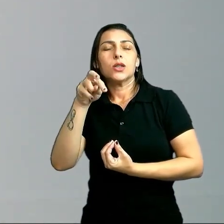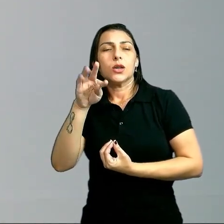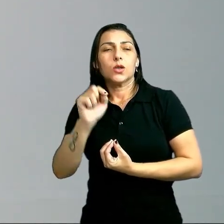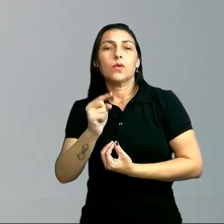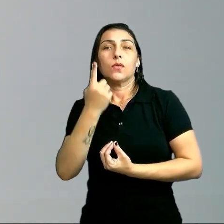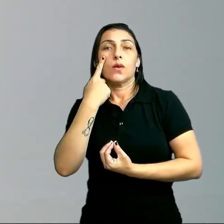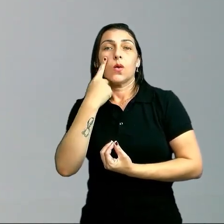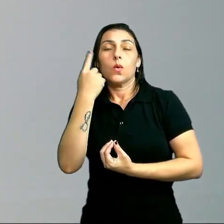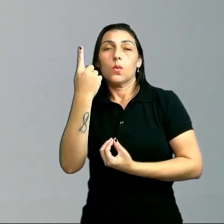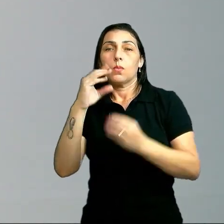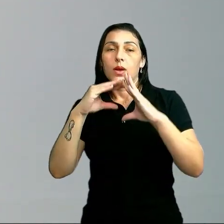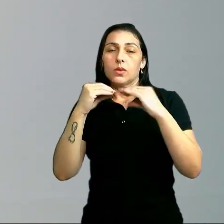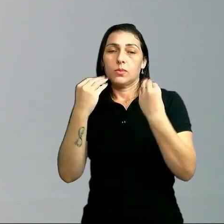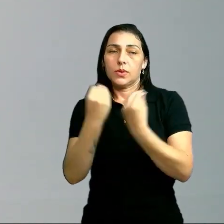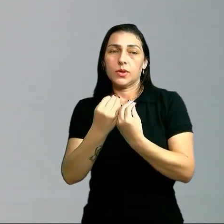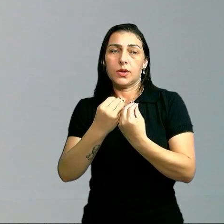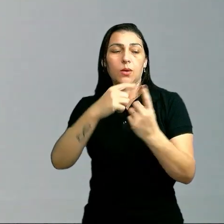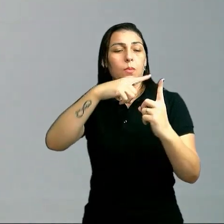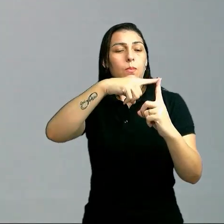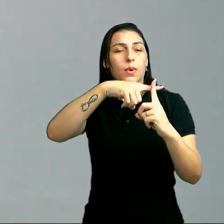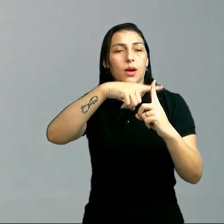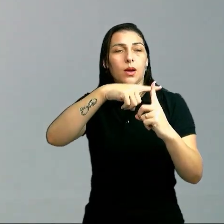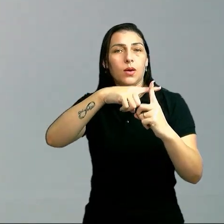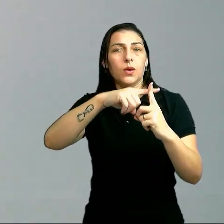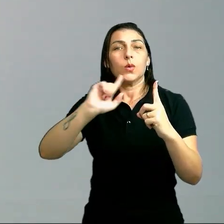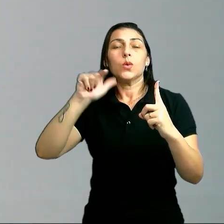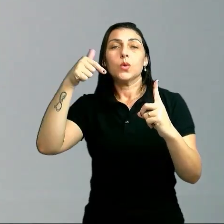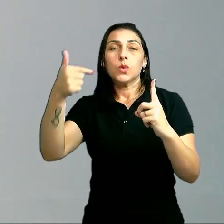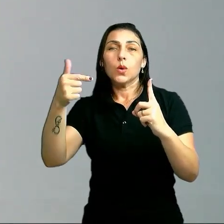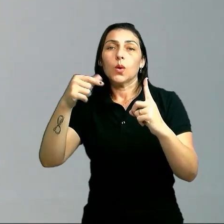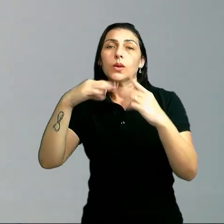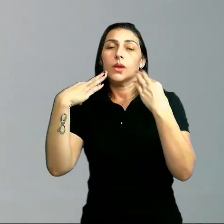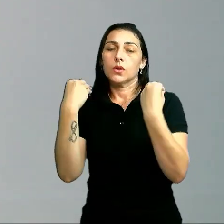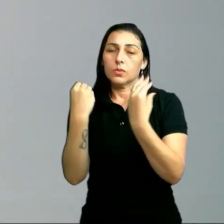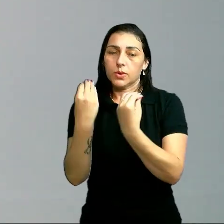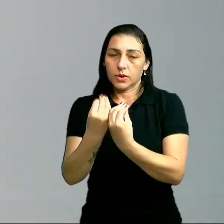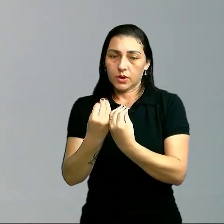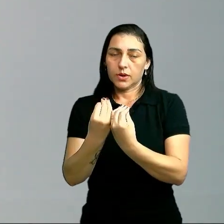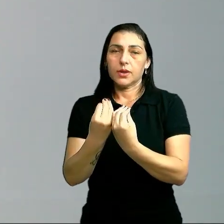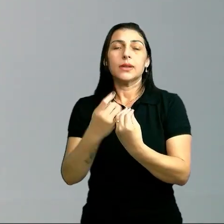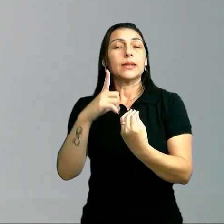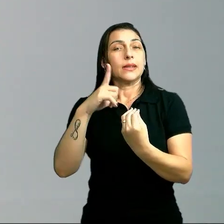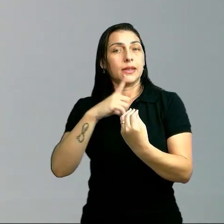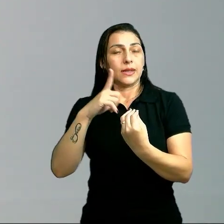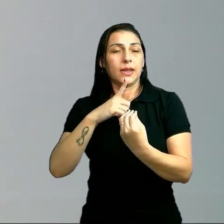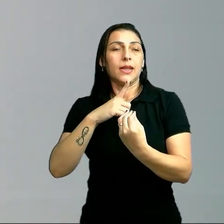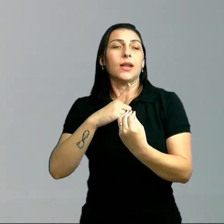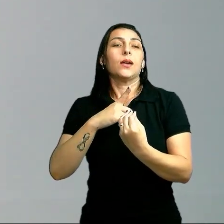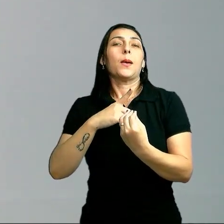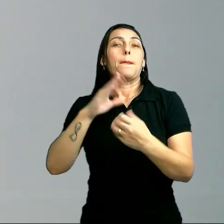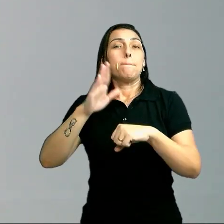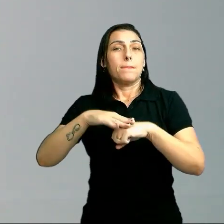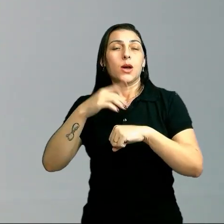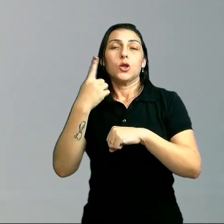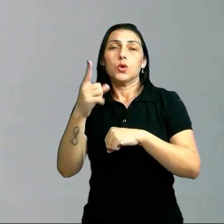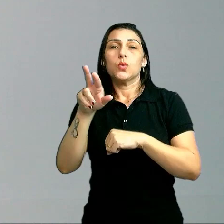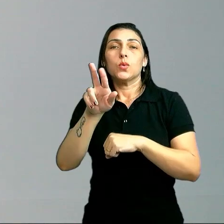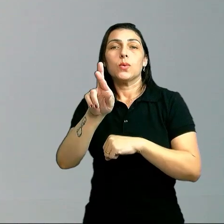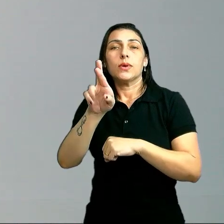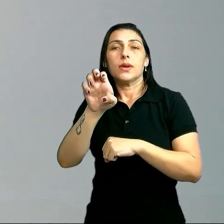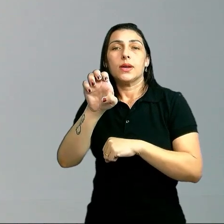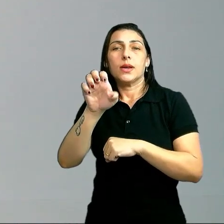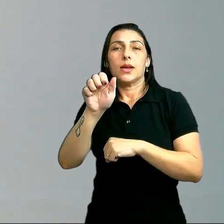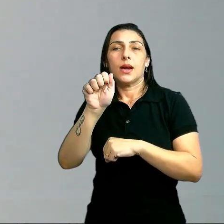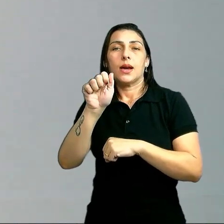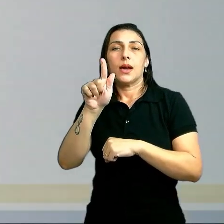uma substância, depois o sinalzinho de mais, e outra substância. Então, quando vocês têm esses casos, vocês têm mais de um reagente,